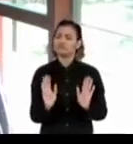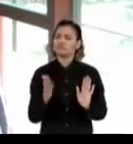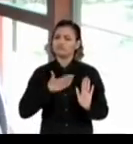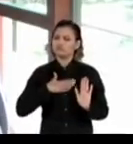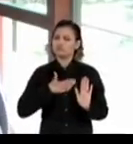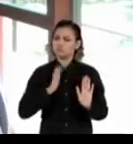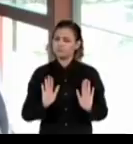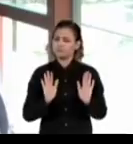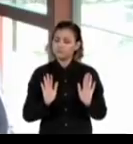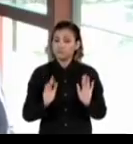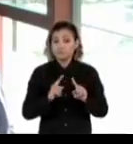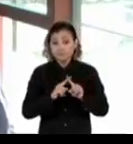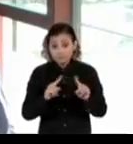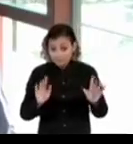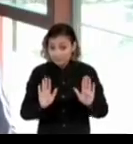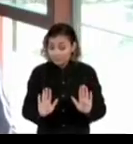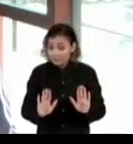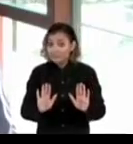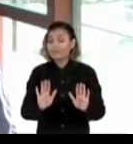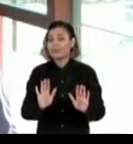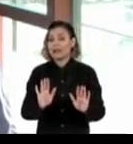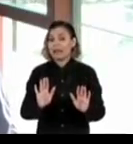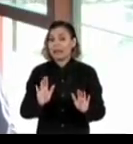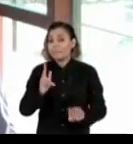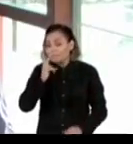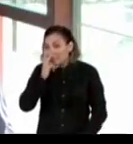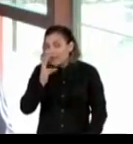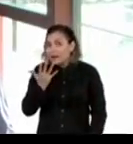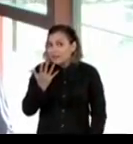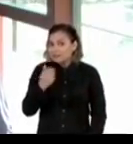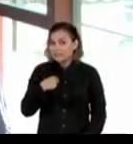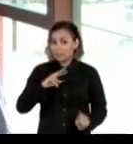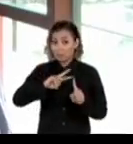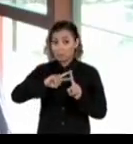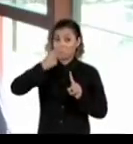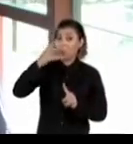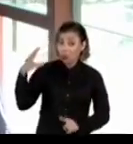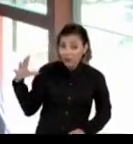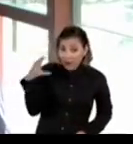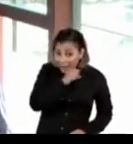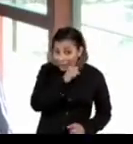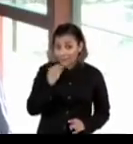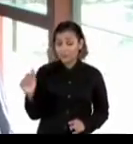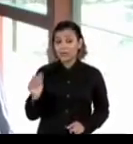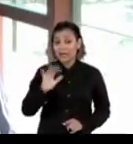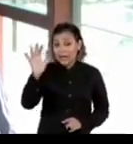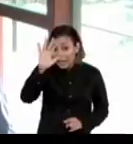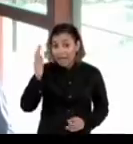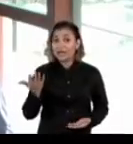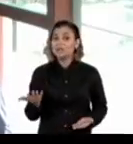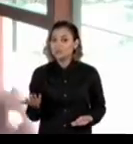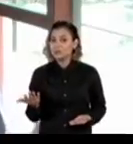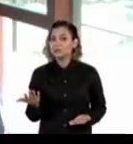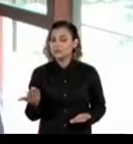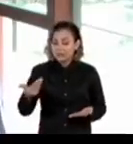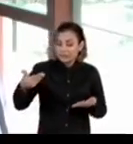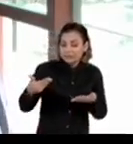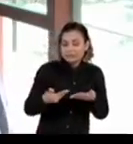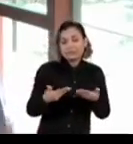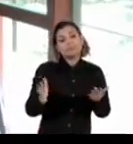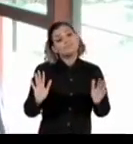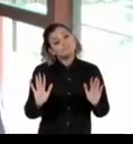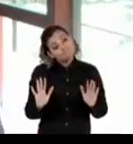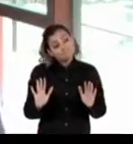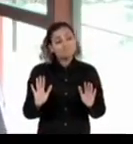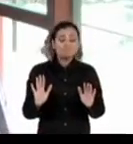Quanto a se deveria haver, se de certa forma esse aumento deveria ser controlado,